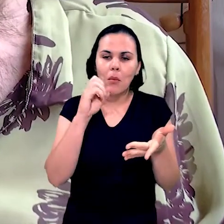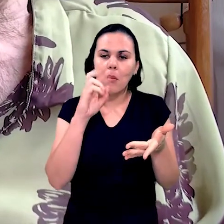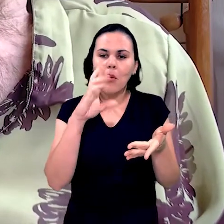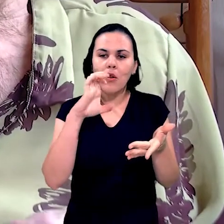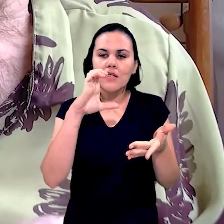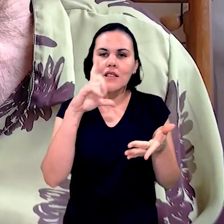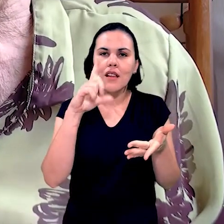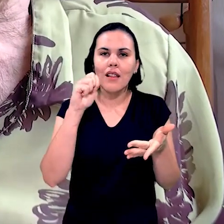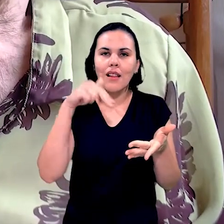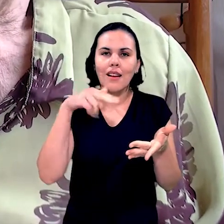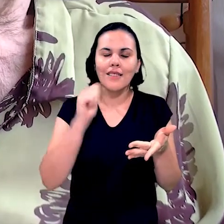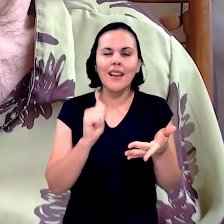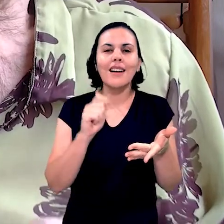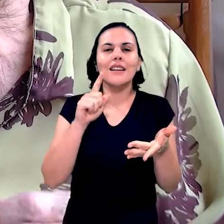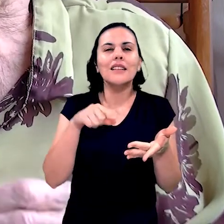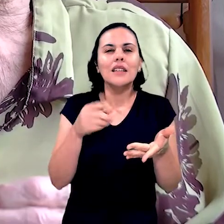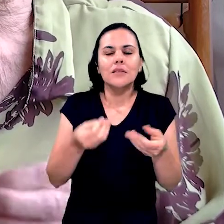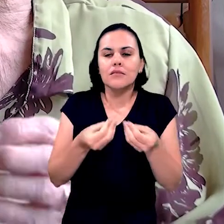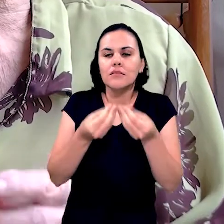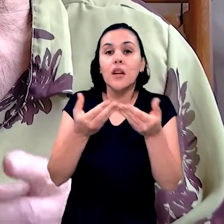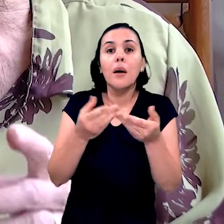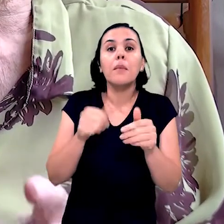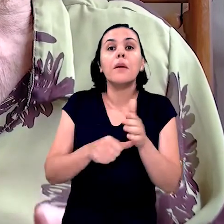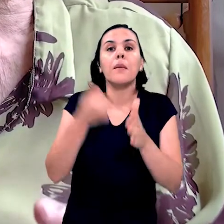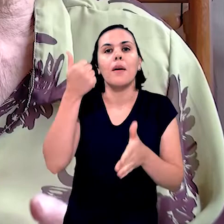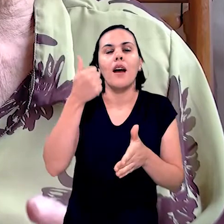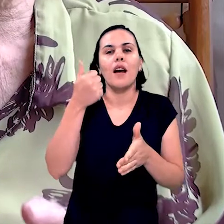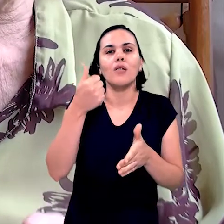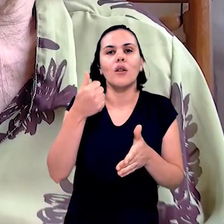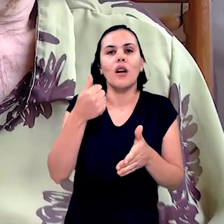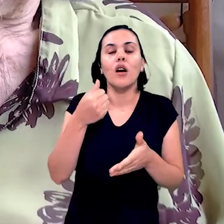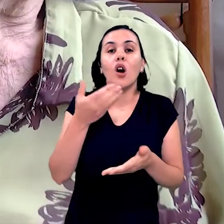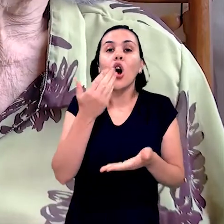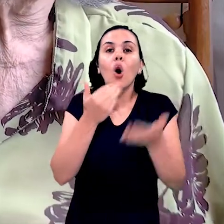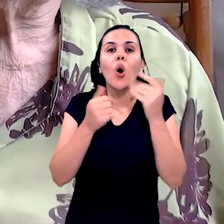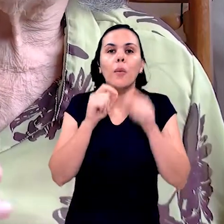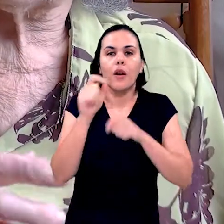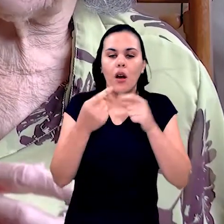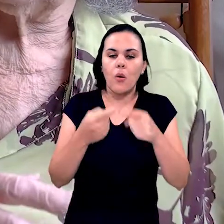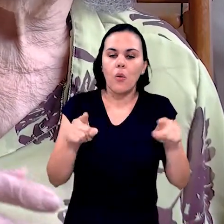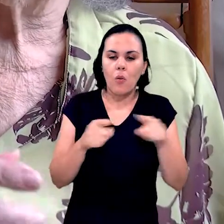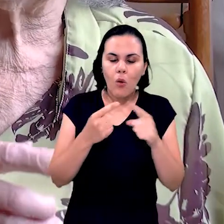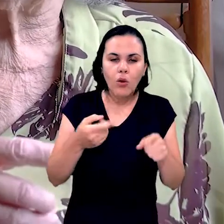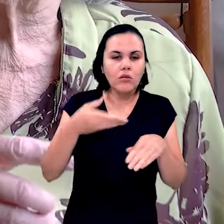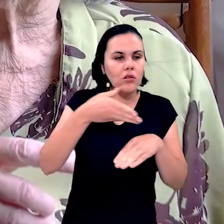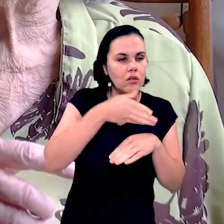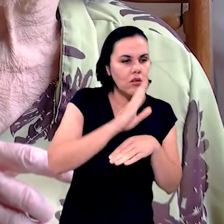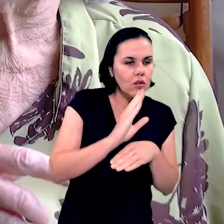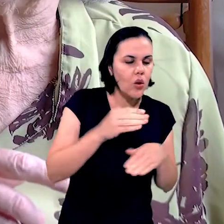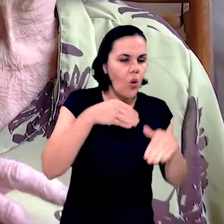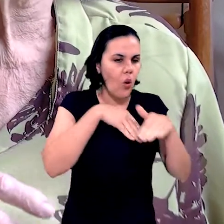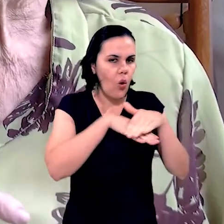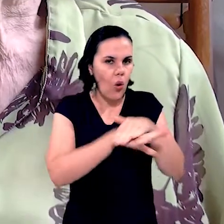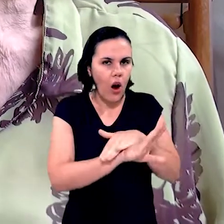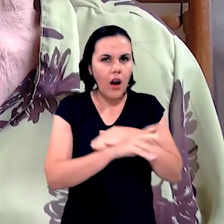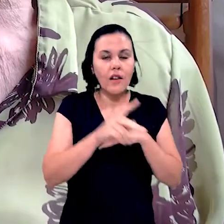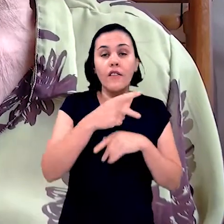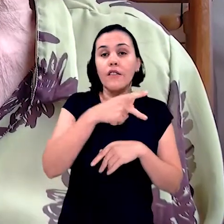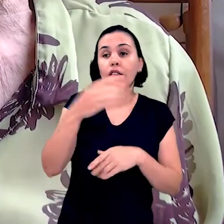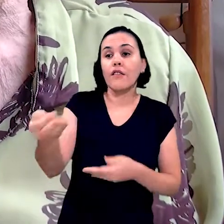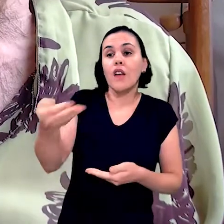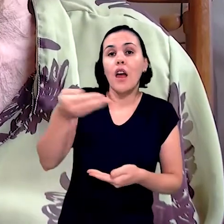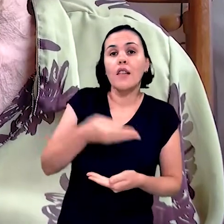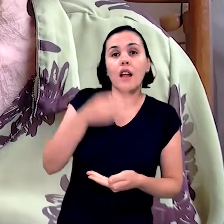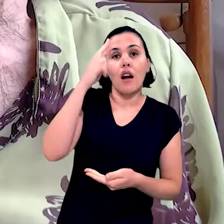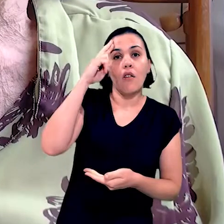Então, primeiro de tudo, eram servidos os músicos. Aí eles saíam para guardar os instrumentos, vinham